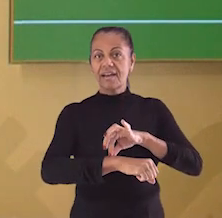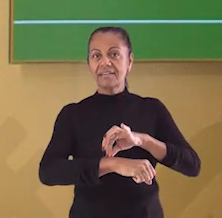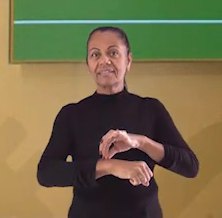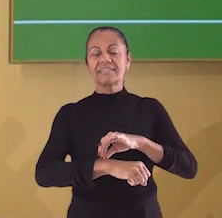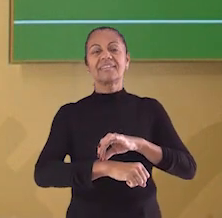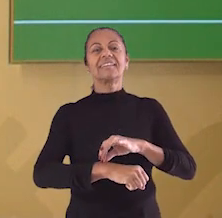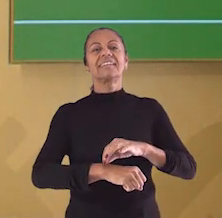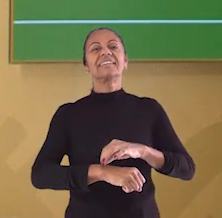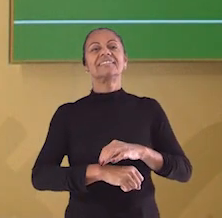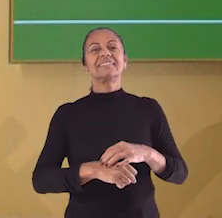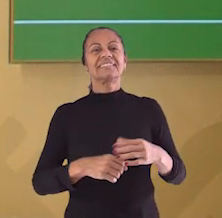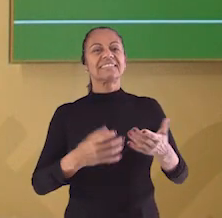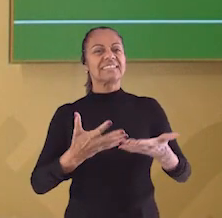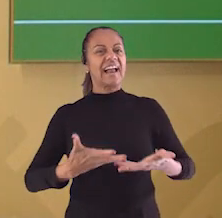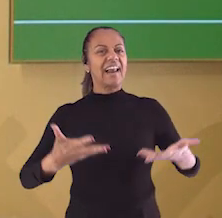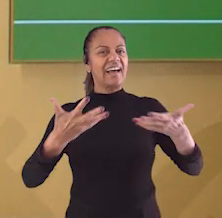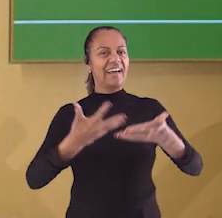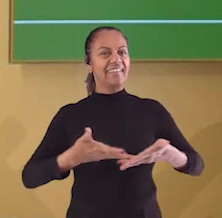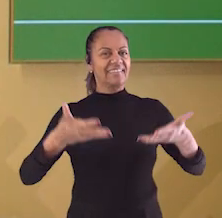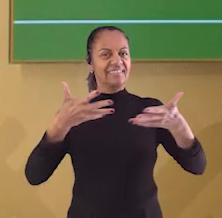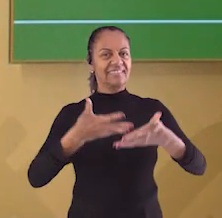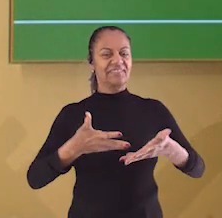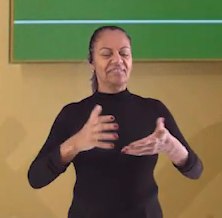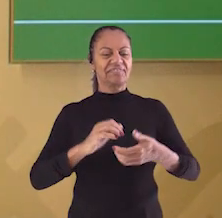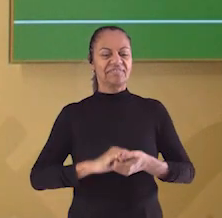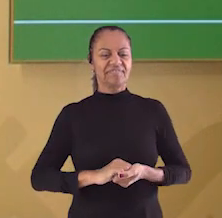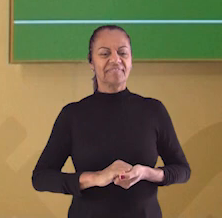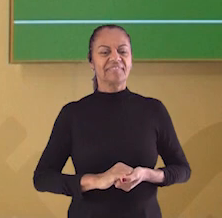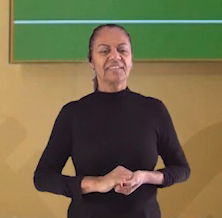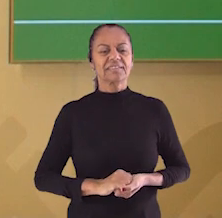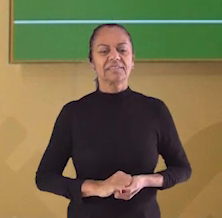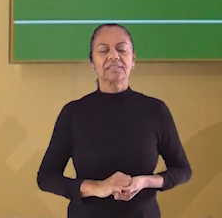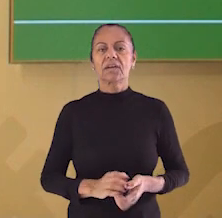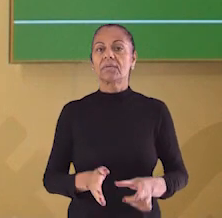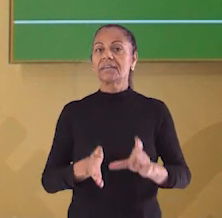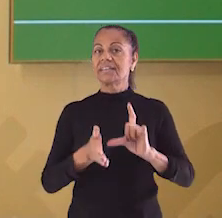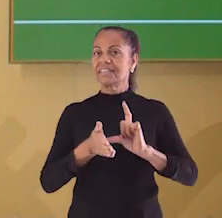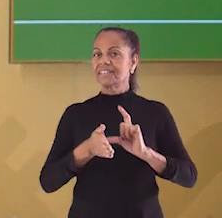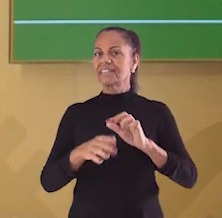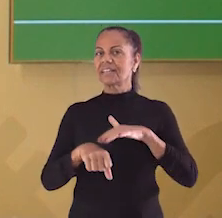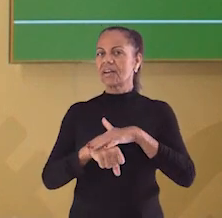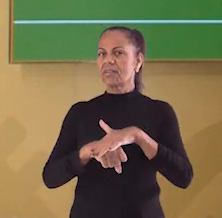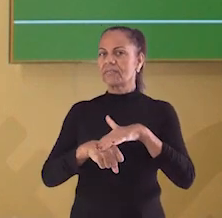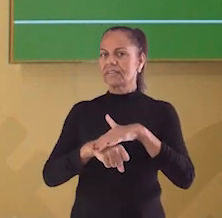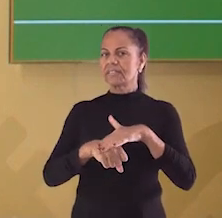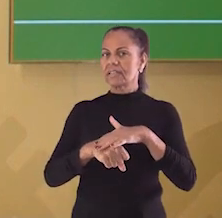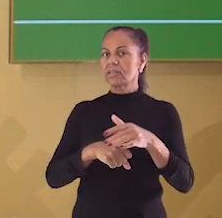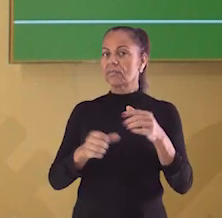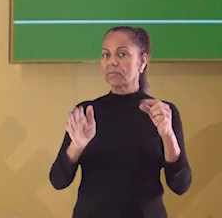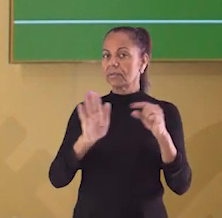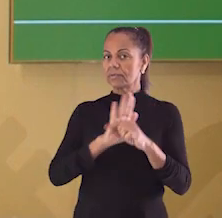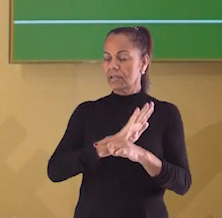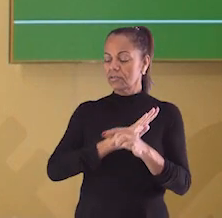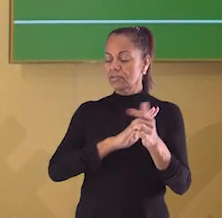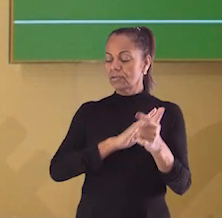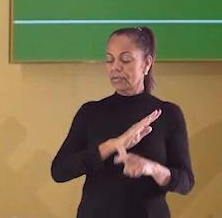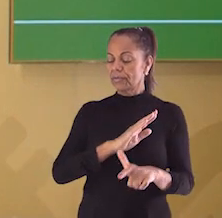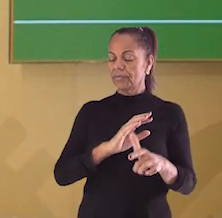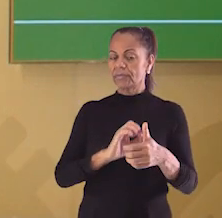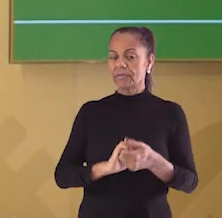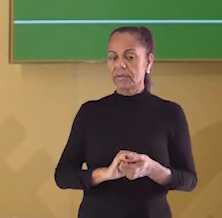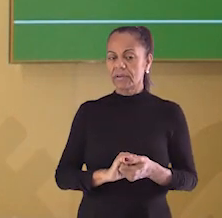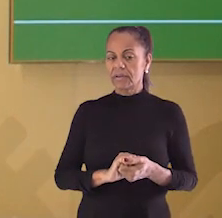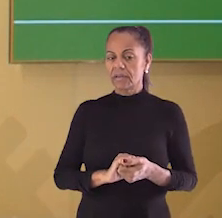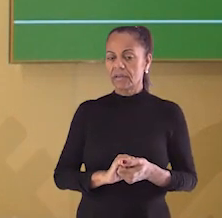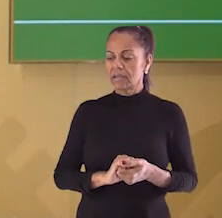salada. Bacana, então você gosta de fruta e gosta de salada, né? Sim. E aí, mais cedo a gente estava conversando e